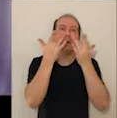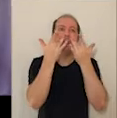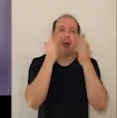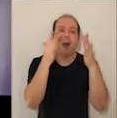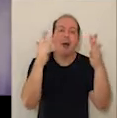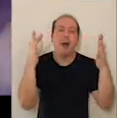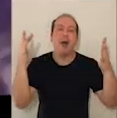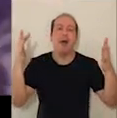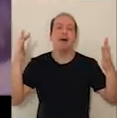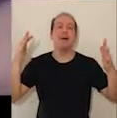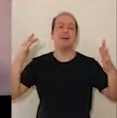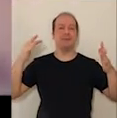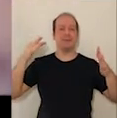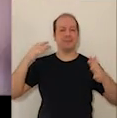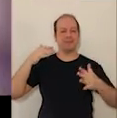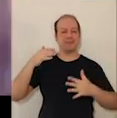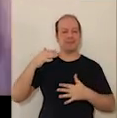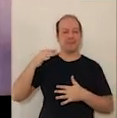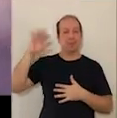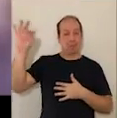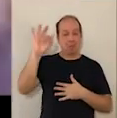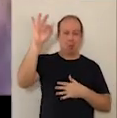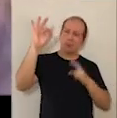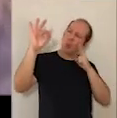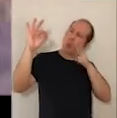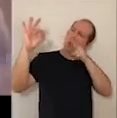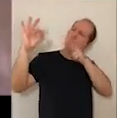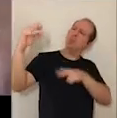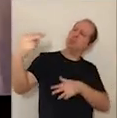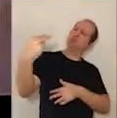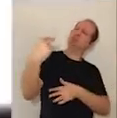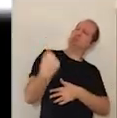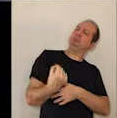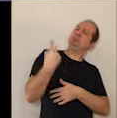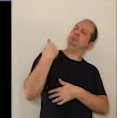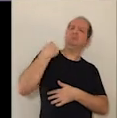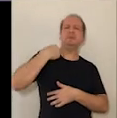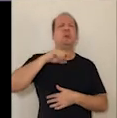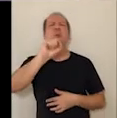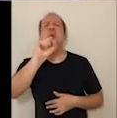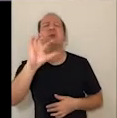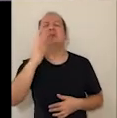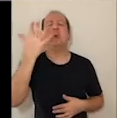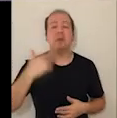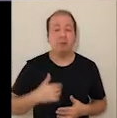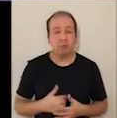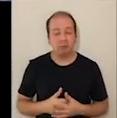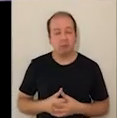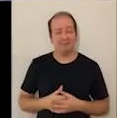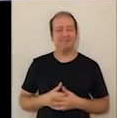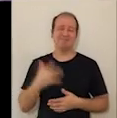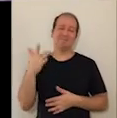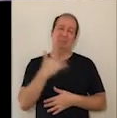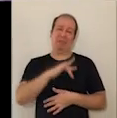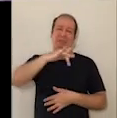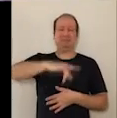signo. Levanta-se e se volta para a mosca, que o olha com indiferença. O que foi, mosca?